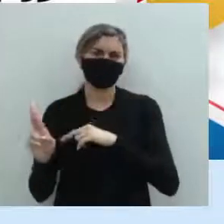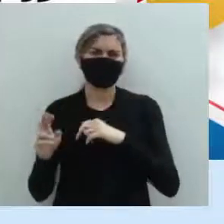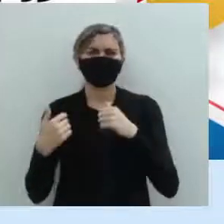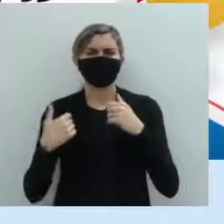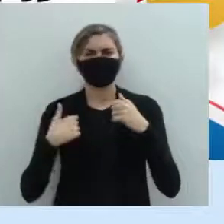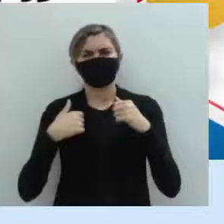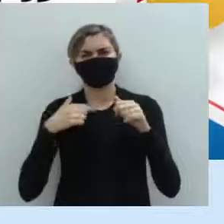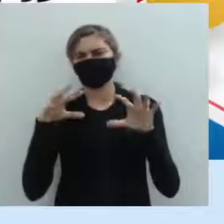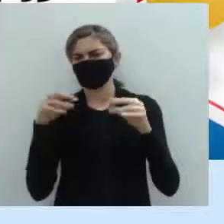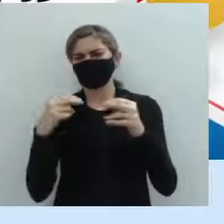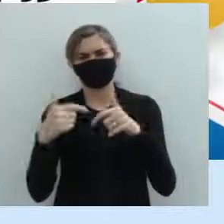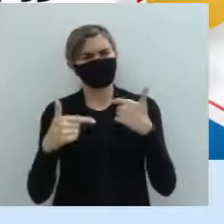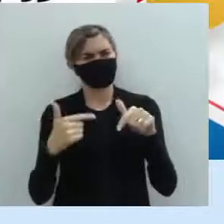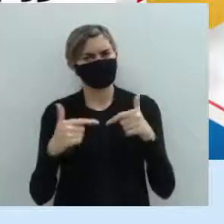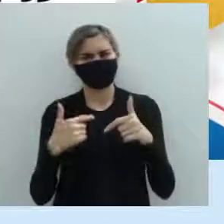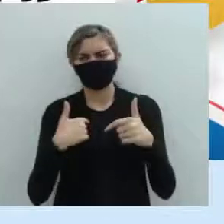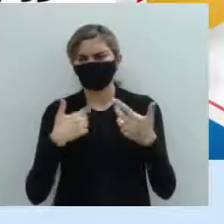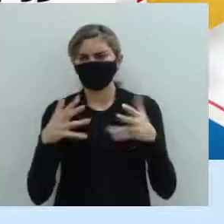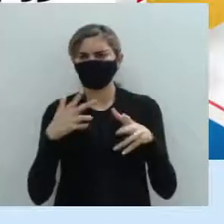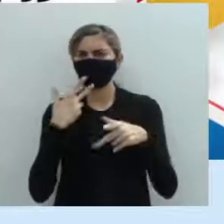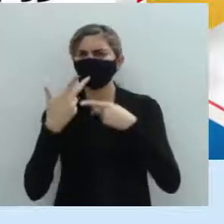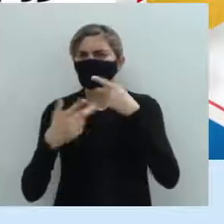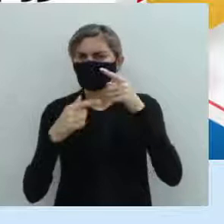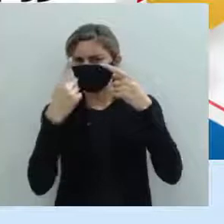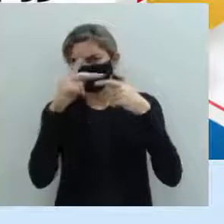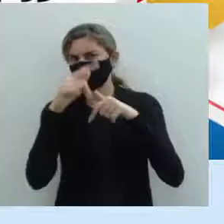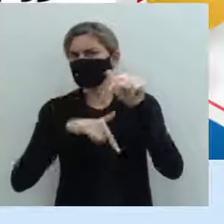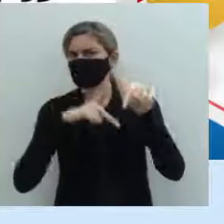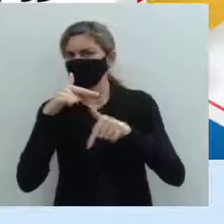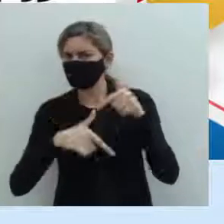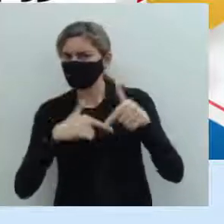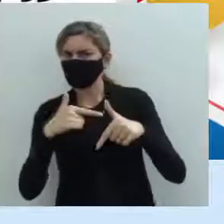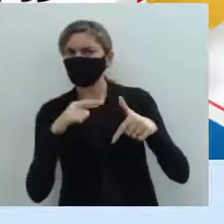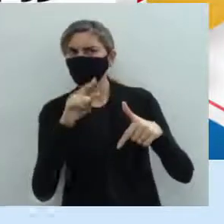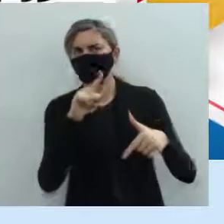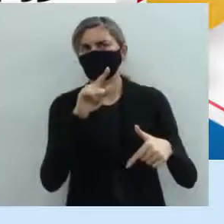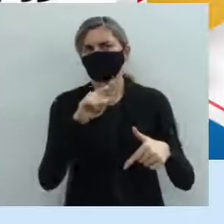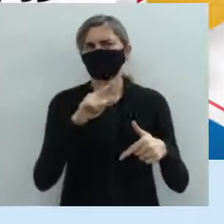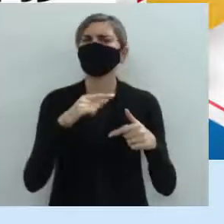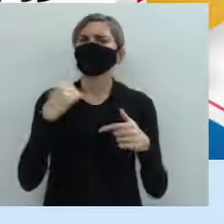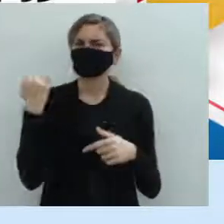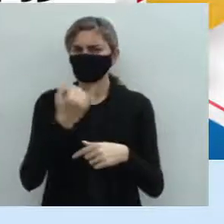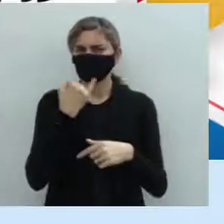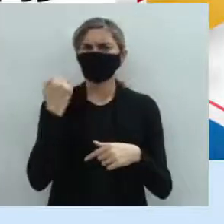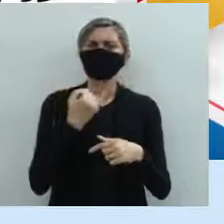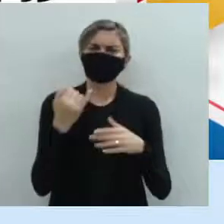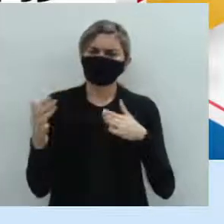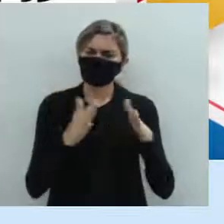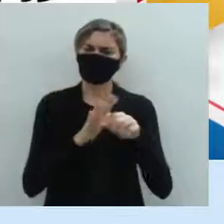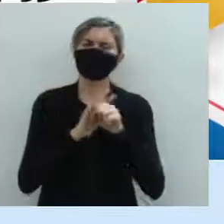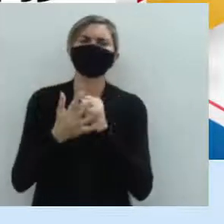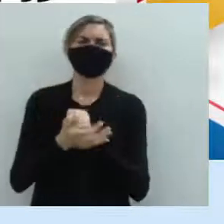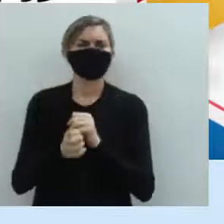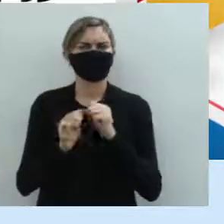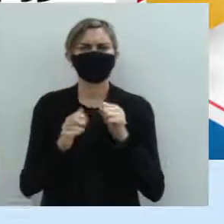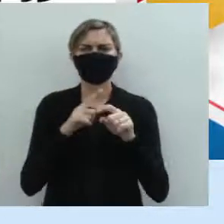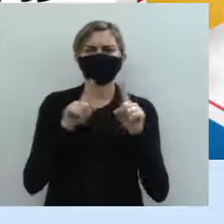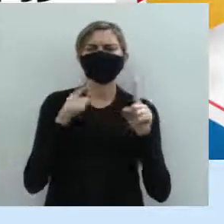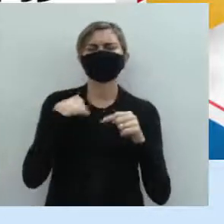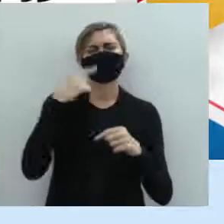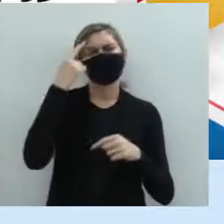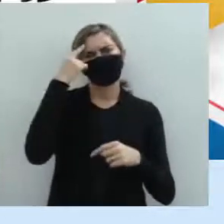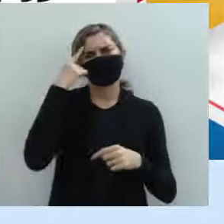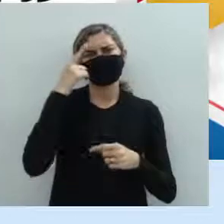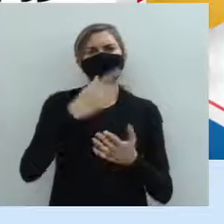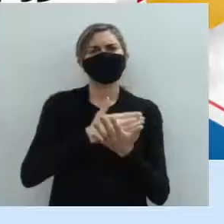e todas as trabalhadoras. Eu não quero dizer que esse trabalho ele foi muito importante durante a pandemia, mas vamos pensar,